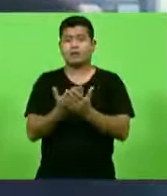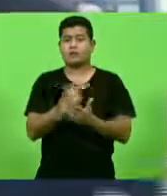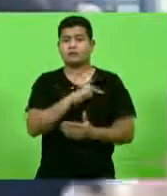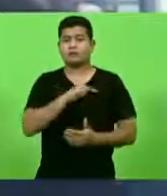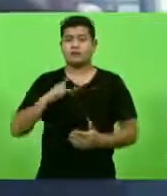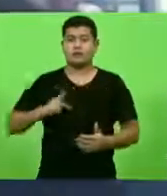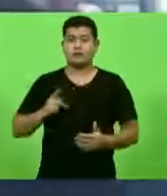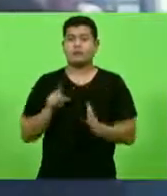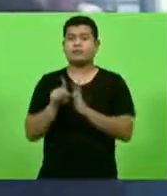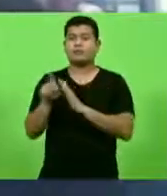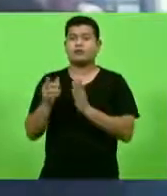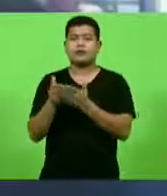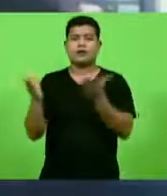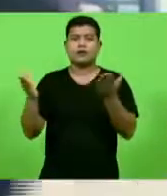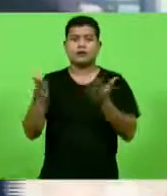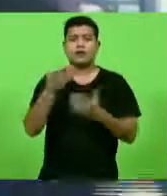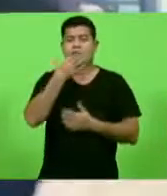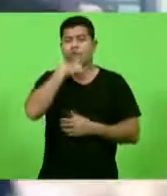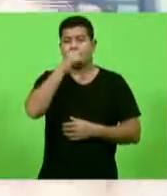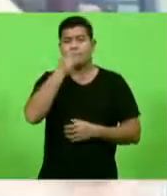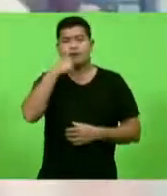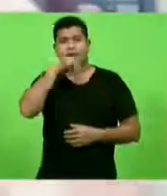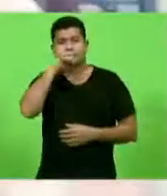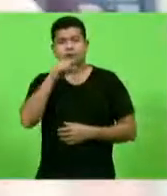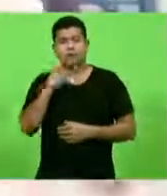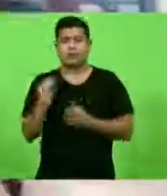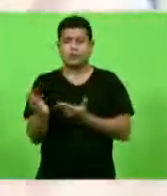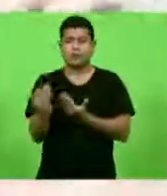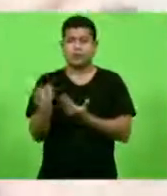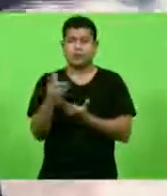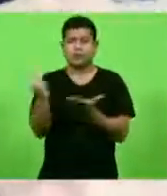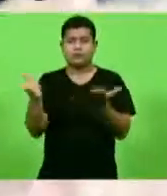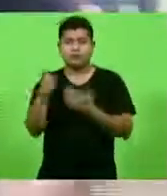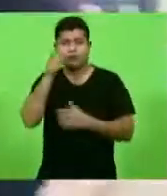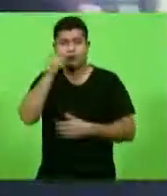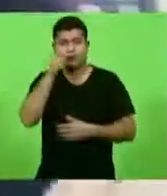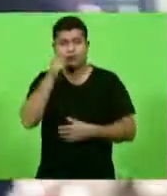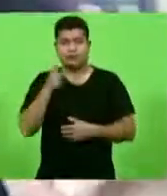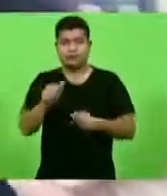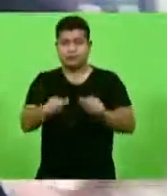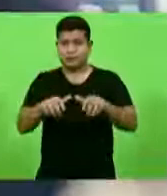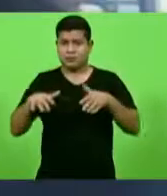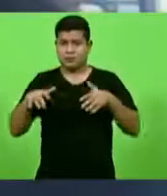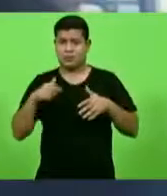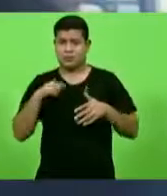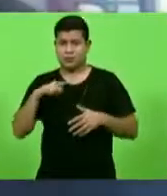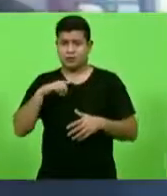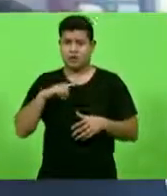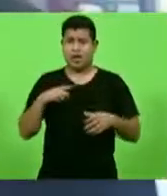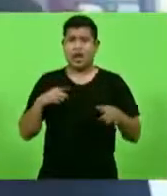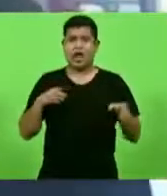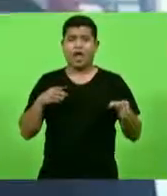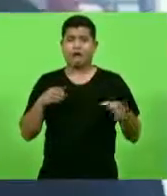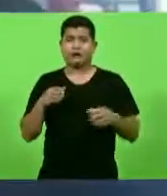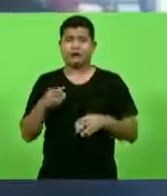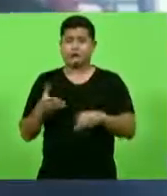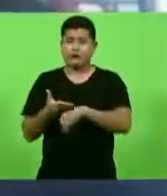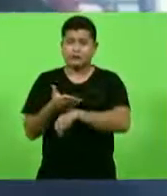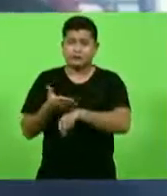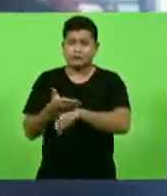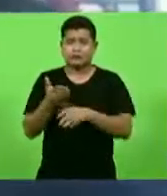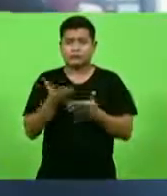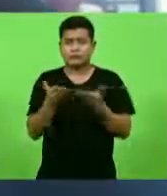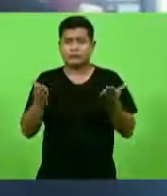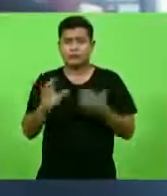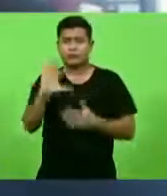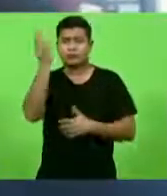pai, mãe, jovem, que nos assiste nesse momento, você tem acesso às informações do que acontece